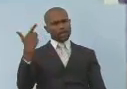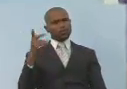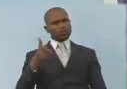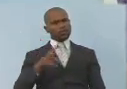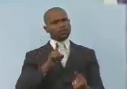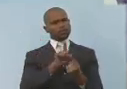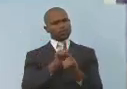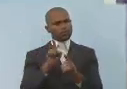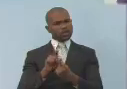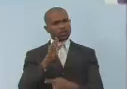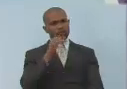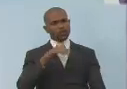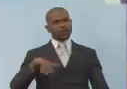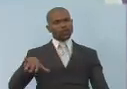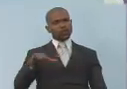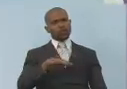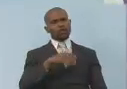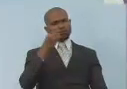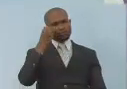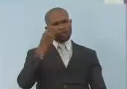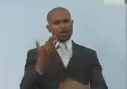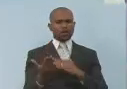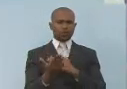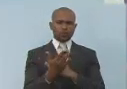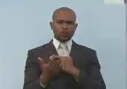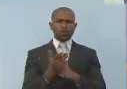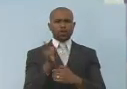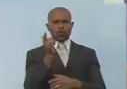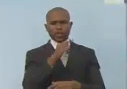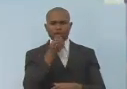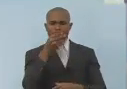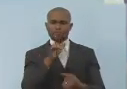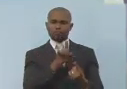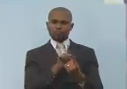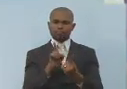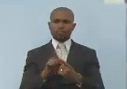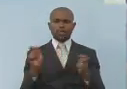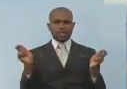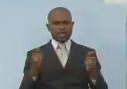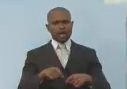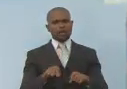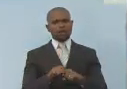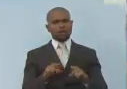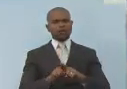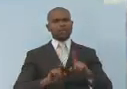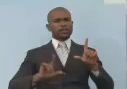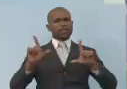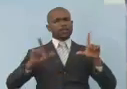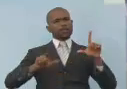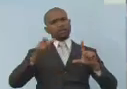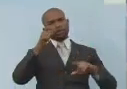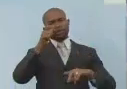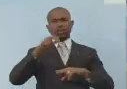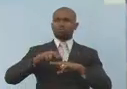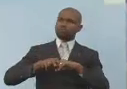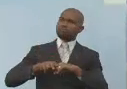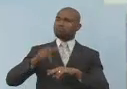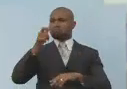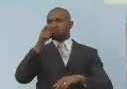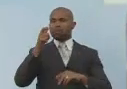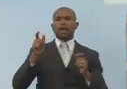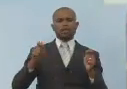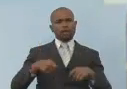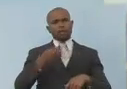atendimento dos funcionários que vão buscar algum benefício lá, muito bem atendido lá, tem até televisão para assistir lá. Muito bem, né?